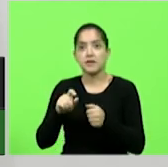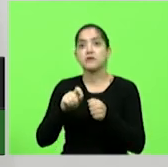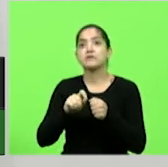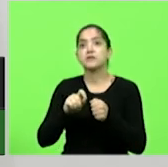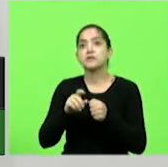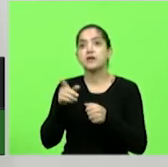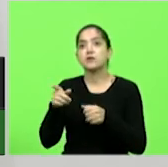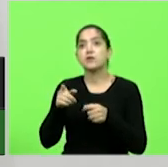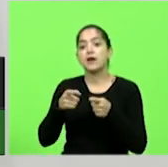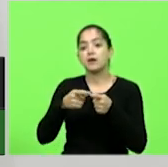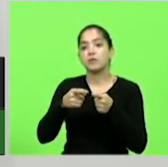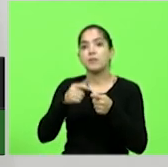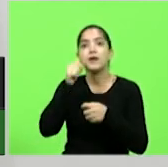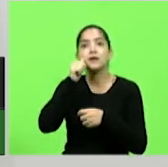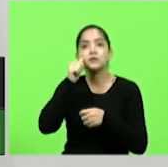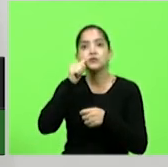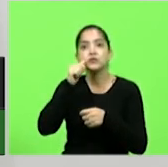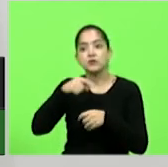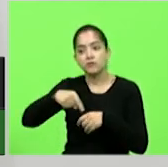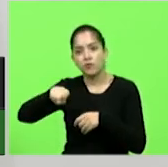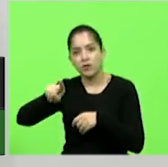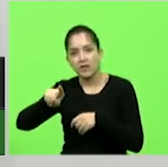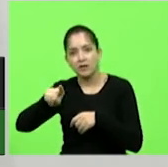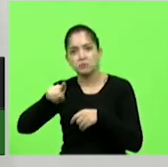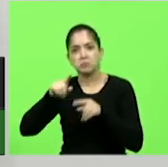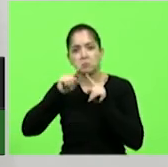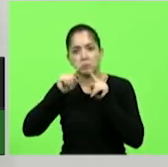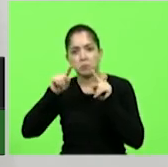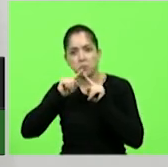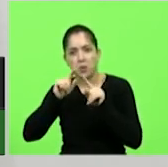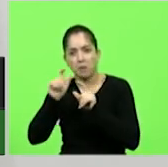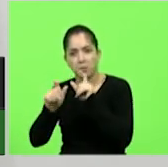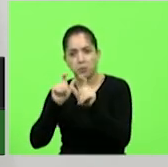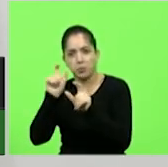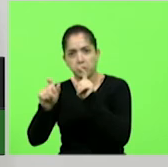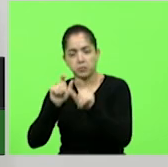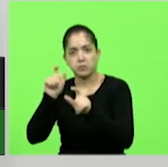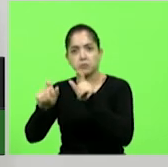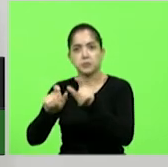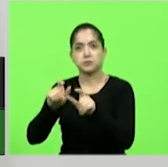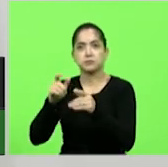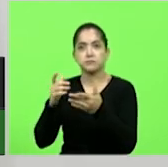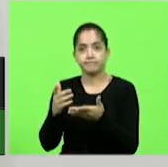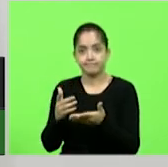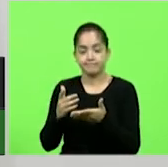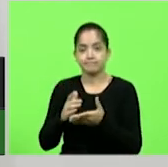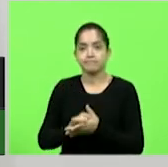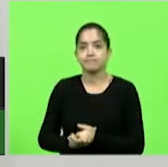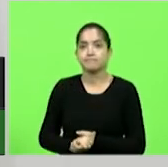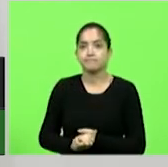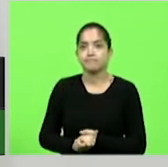que foi lá e foi xingada pelo tom de voz que ela teve.